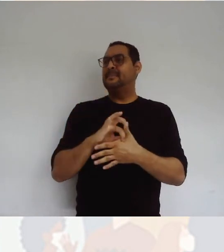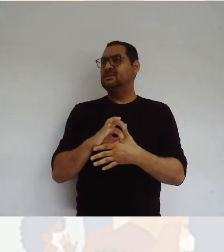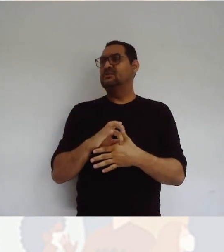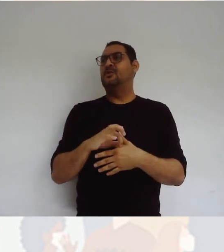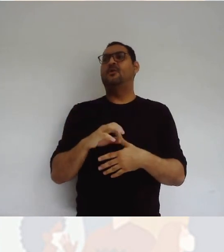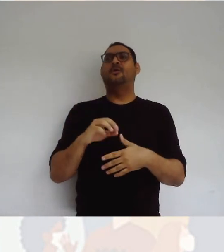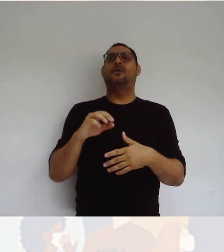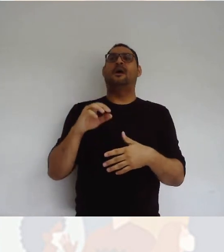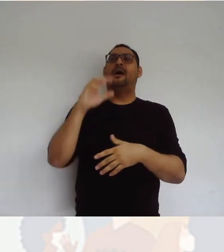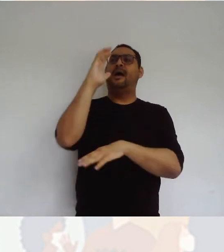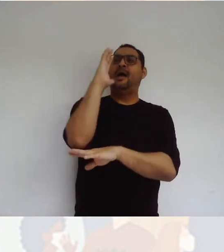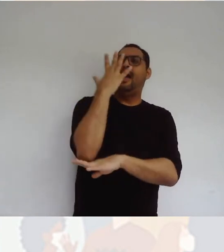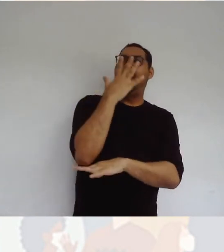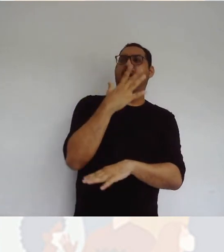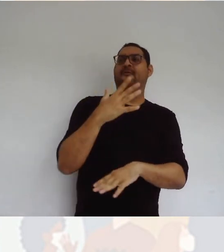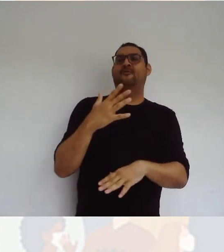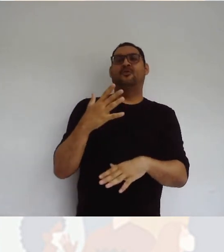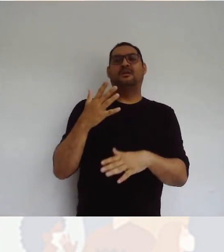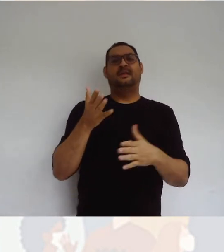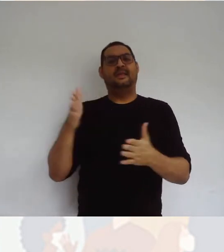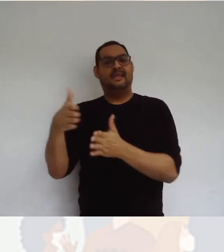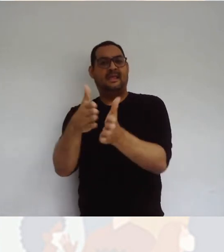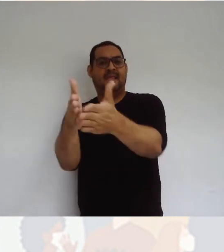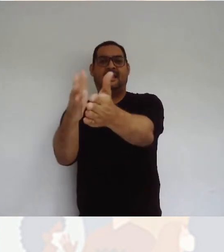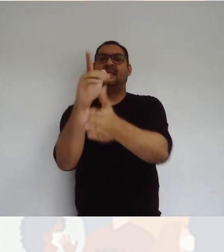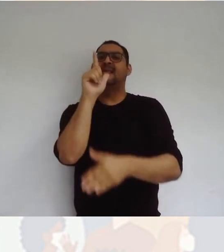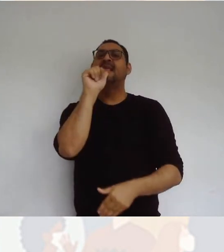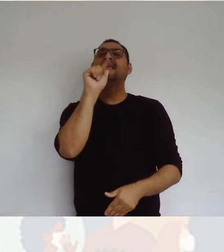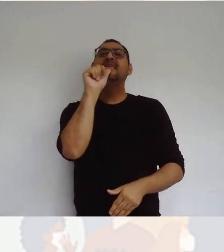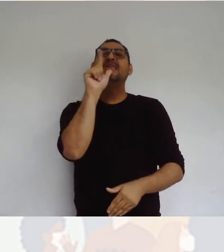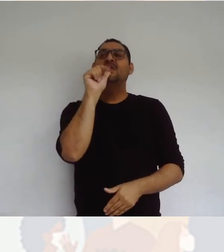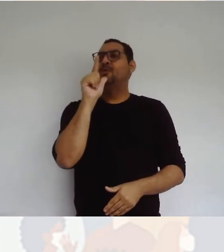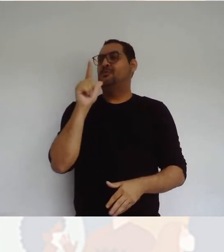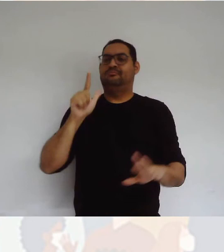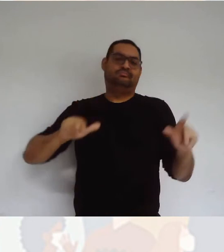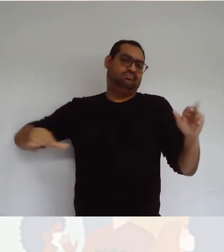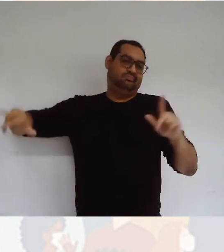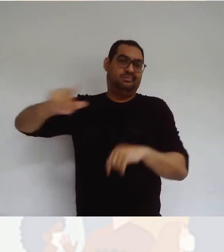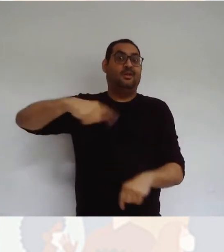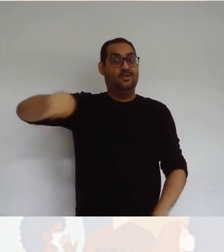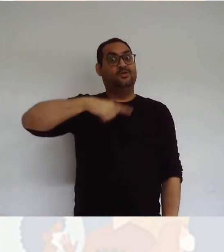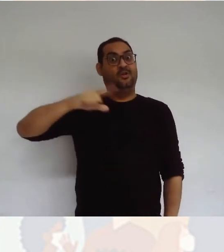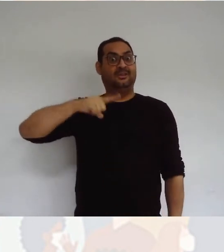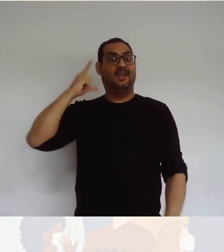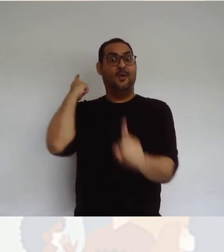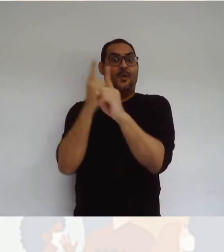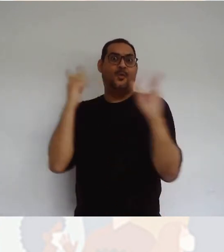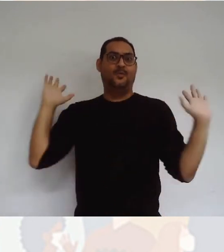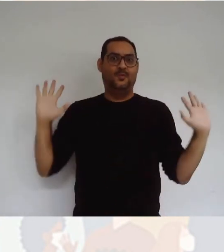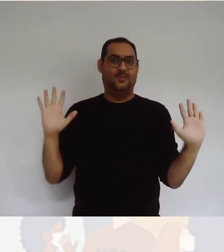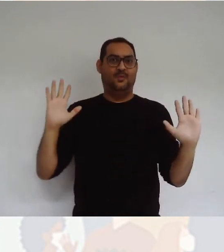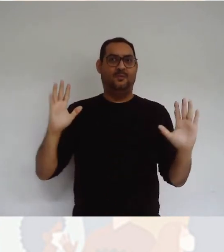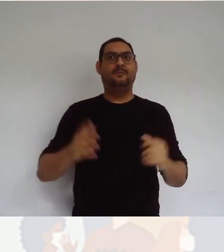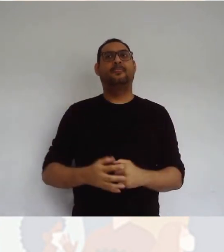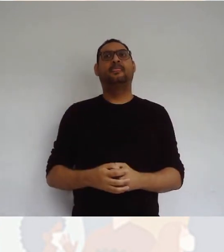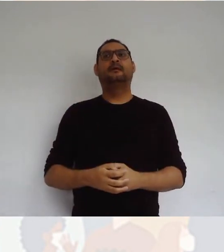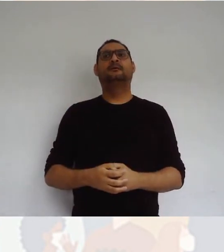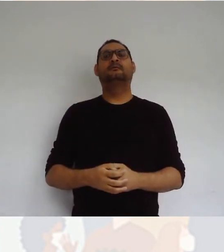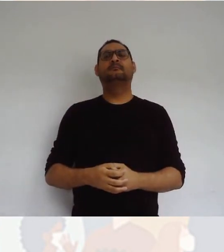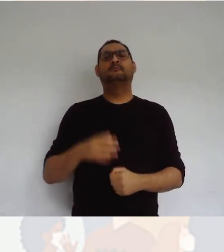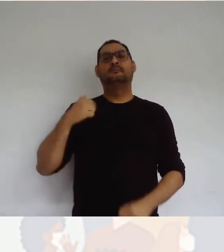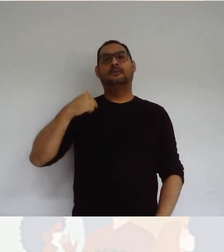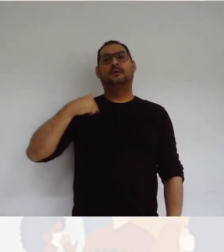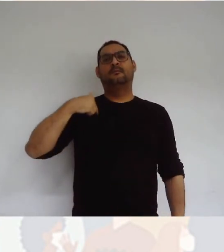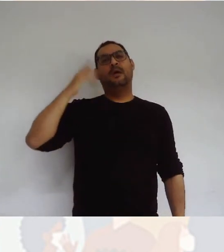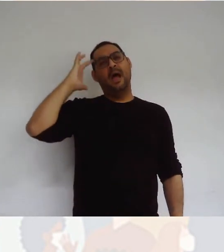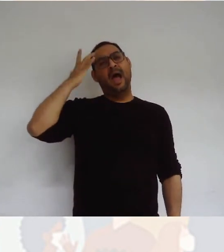com árvores, com rios, com esses encontros, né? E eu acho que